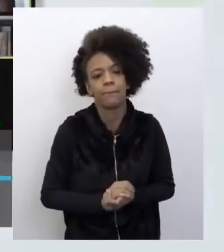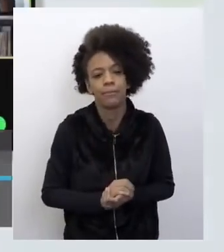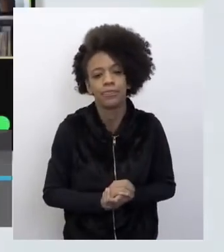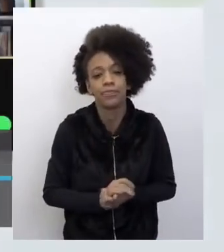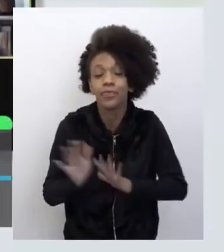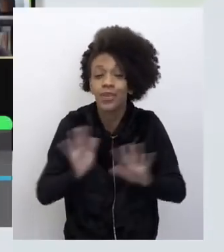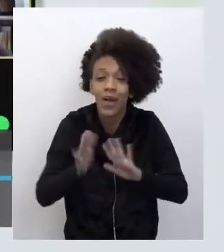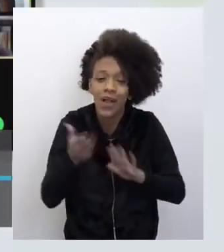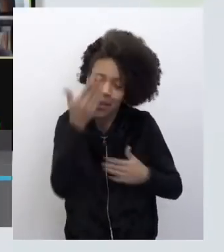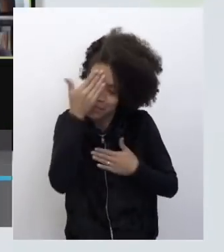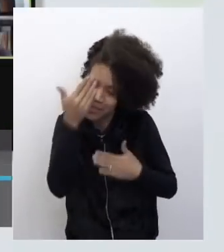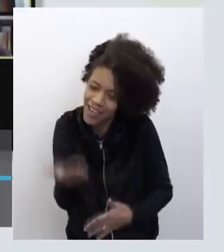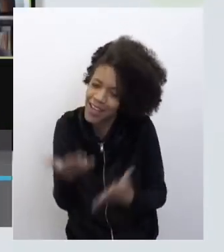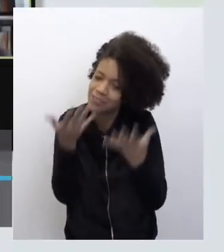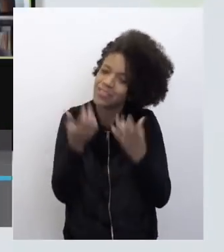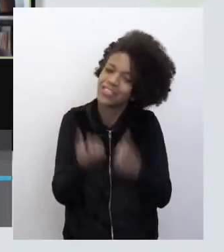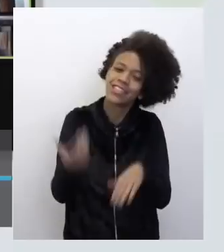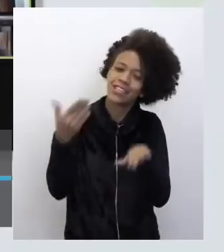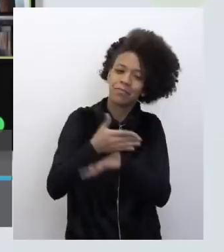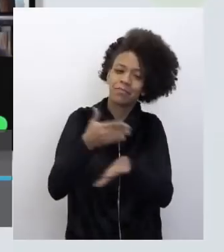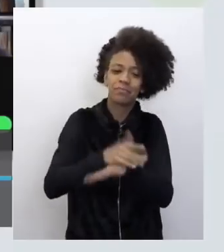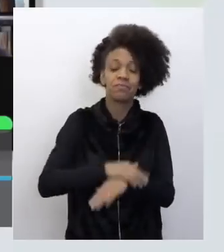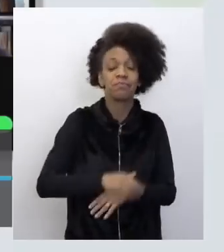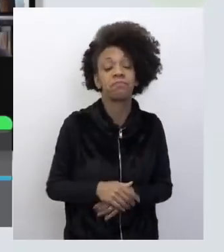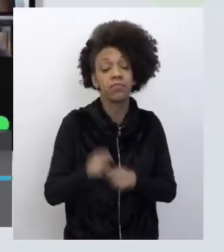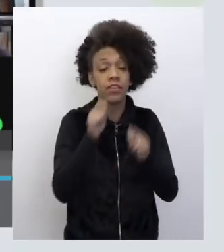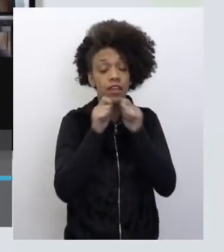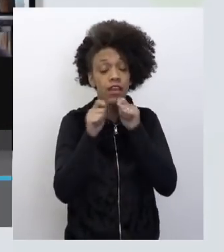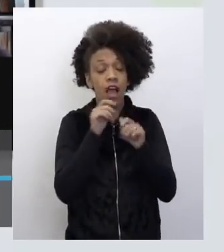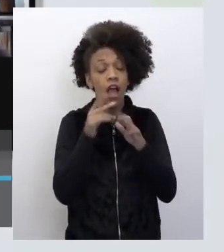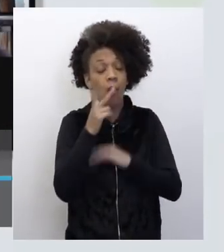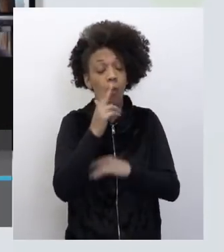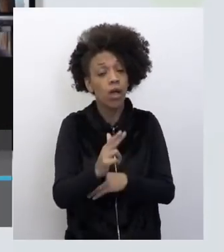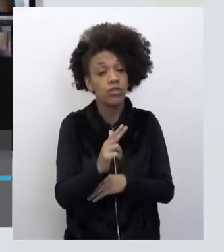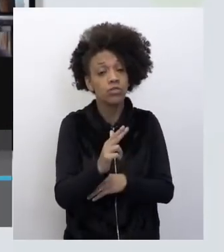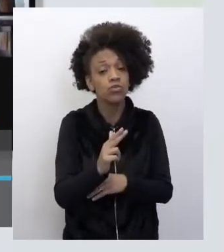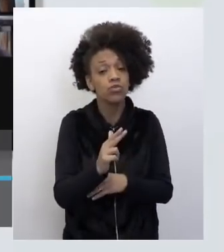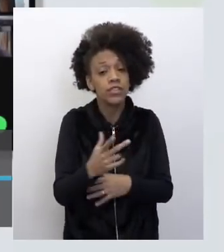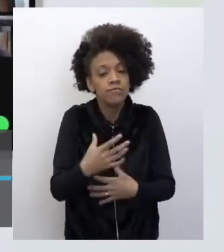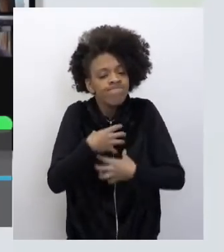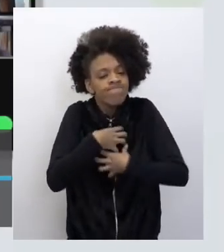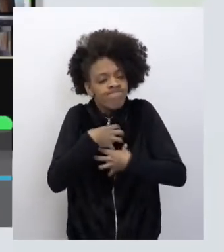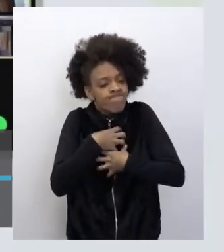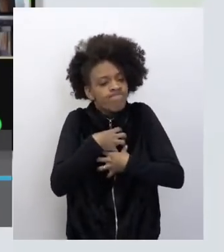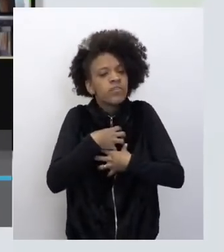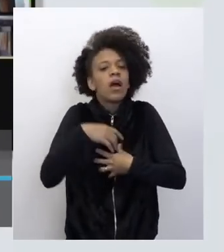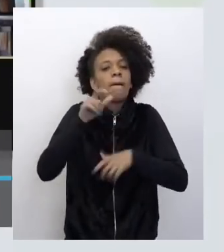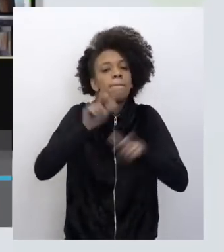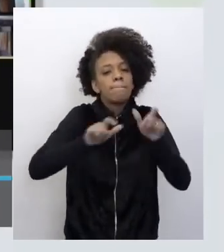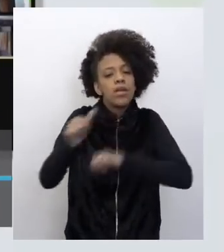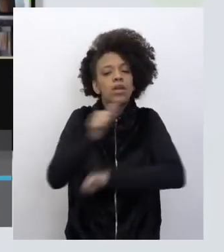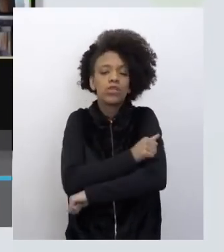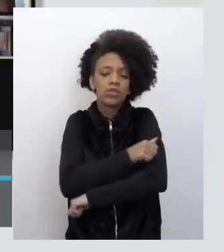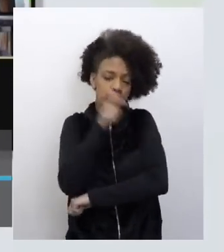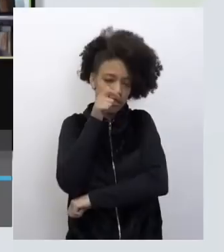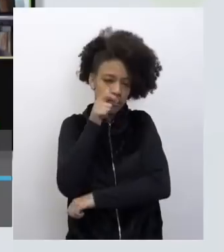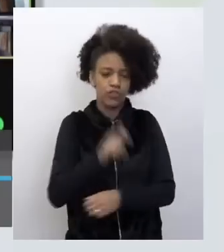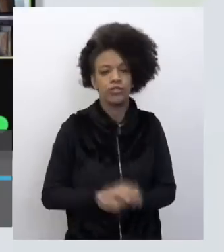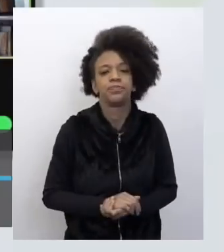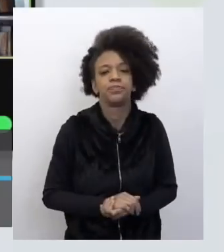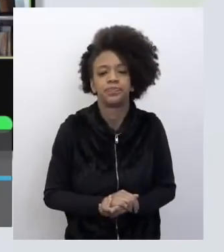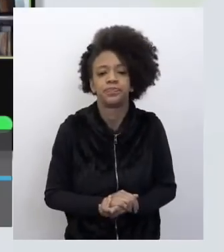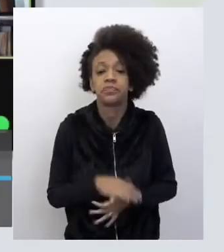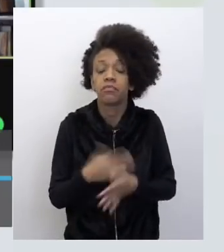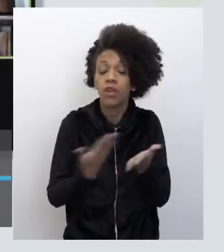muito obrigada por aceitar participar dessa entrevista. Eu acho que ela vai ser bastante inspiradora para os estudantes que estão nos assistindo. E eu